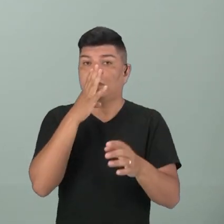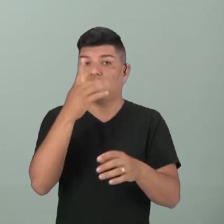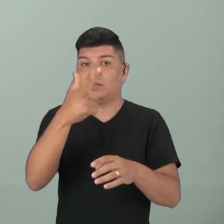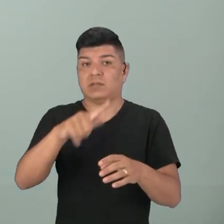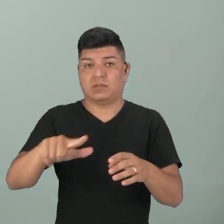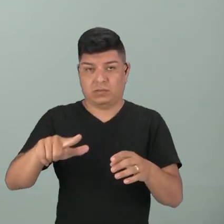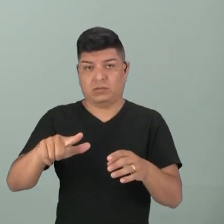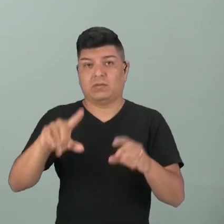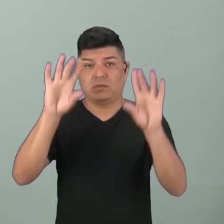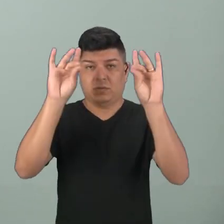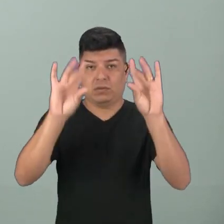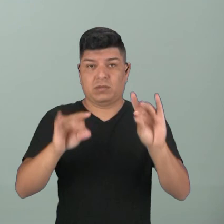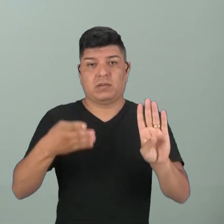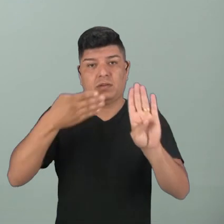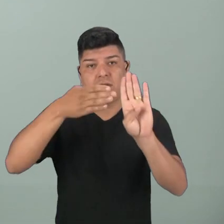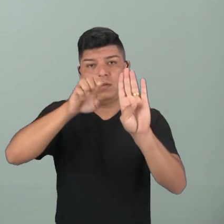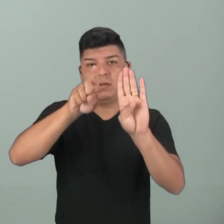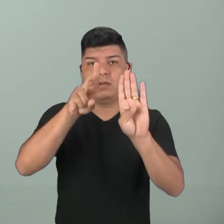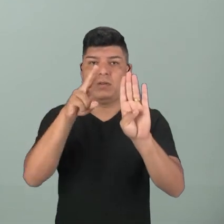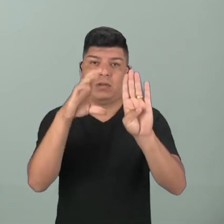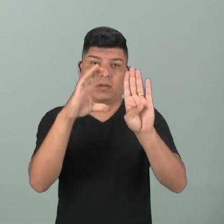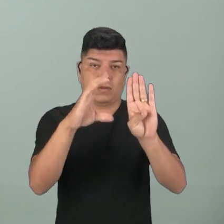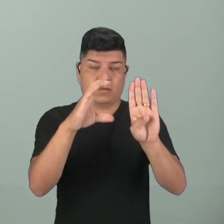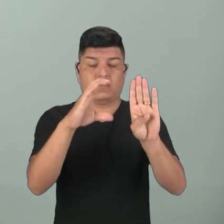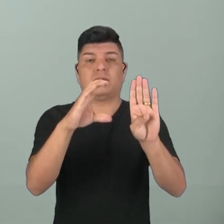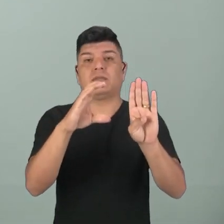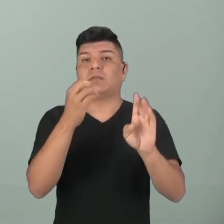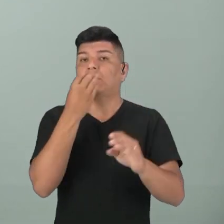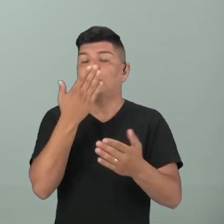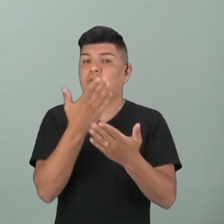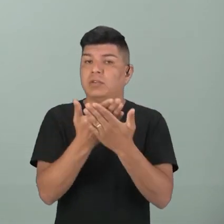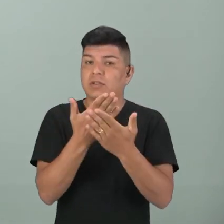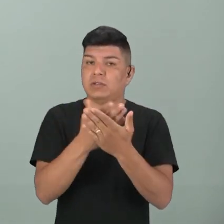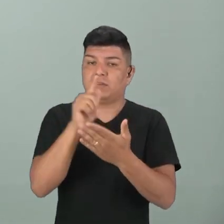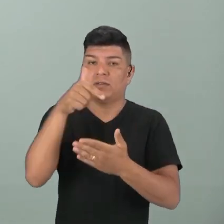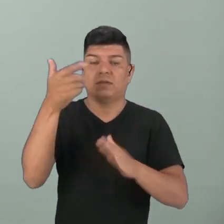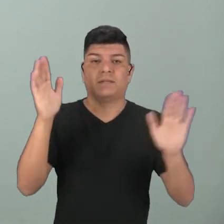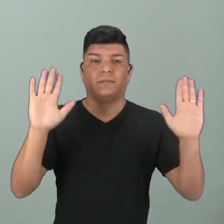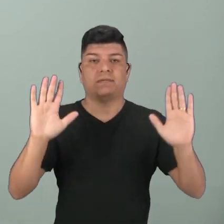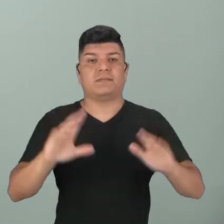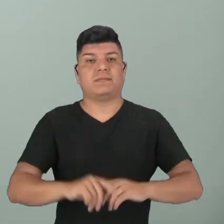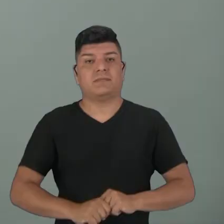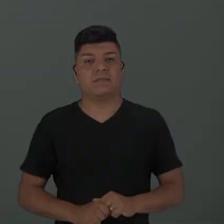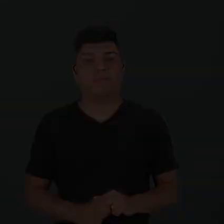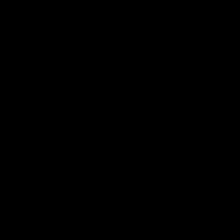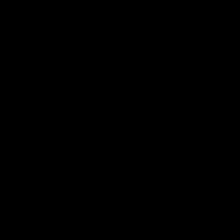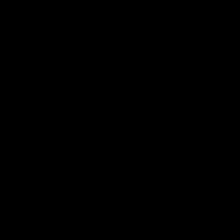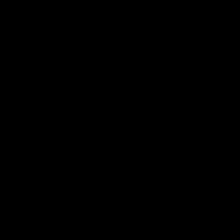novamente, mais detalhadamente, acesse a nossa plataforma Eduque. Bons estudos e até a próxima aula.